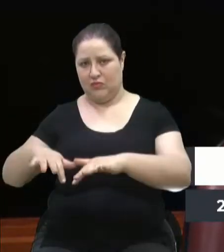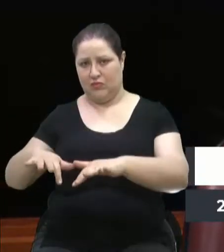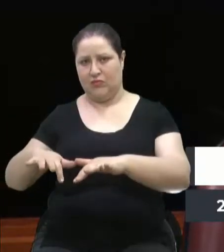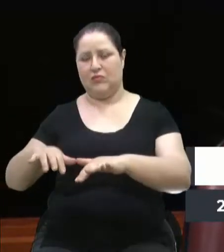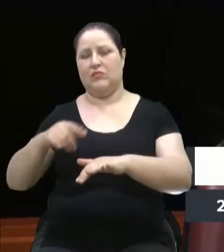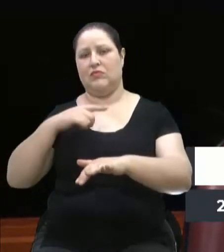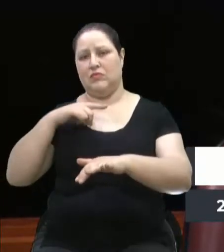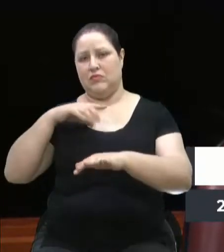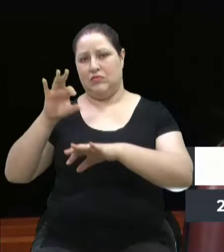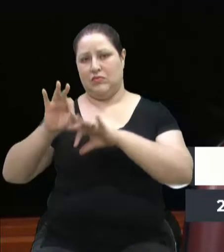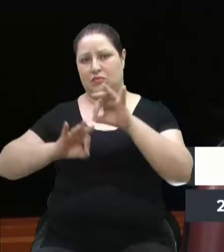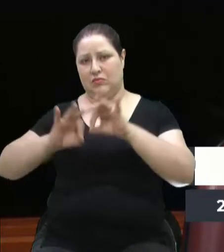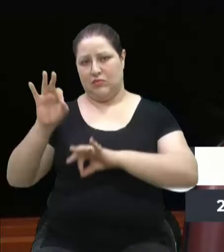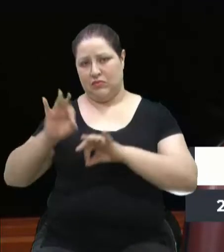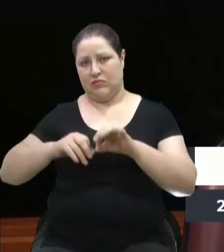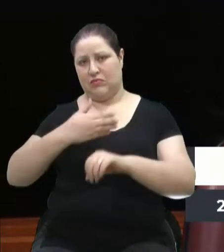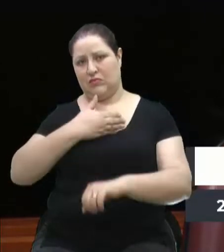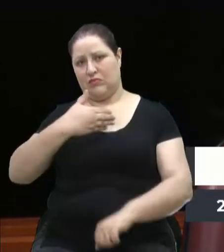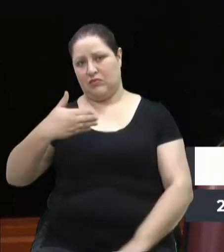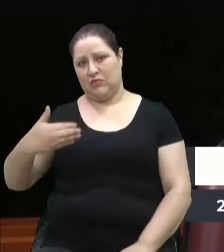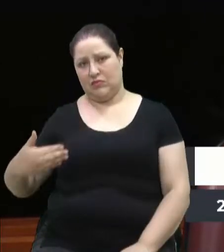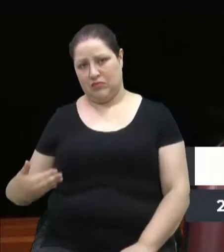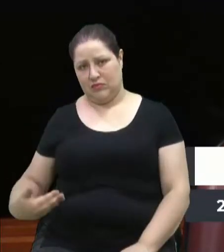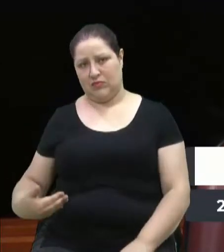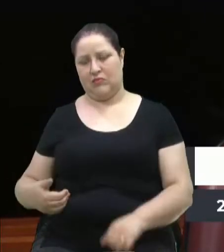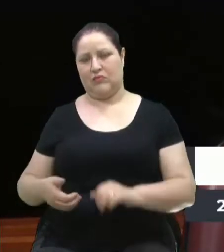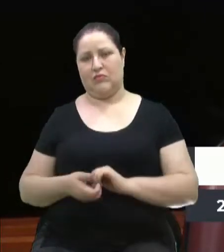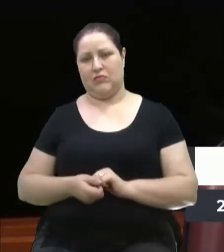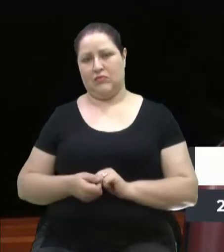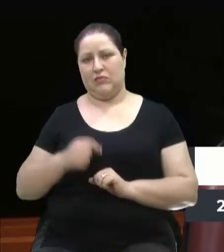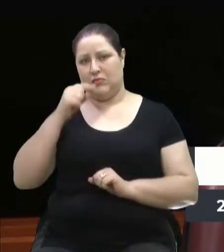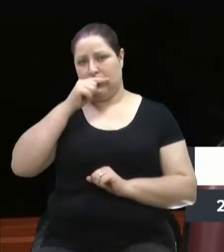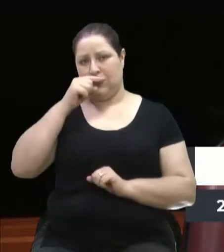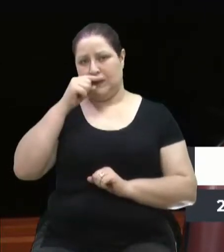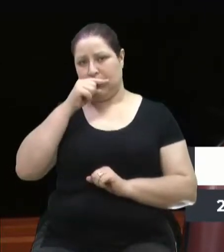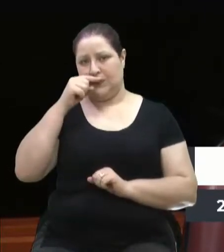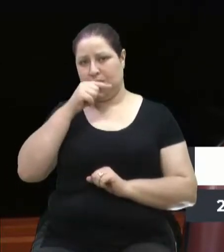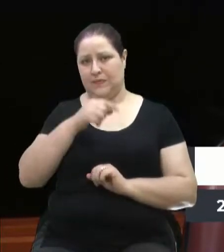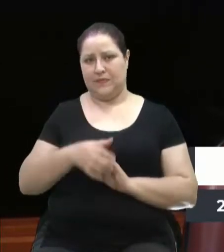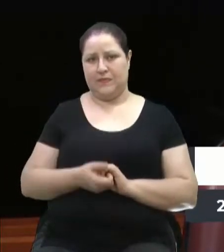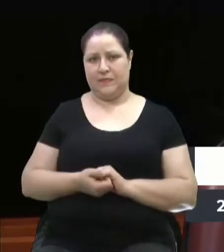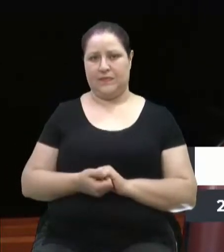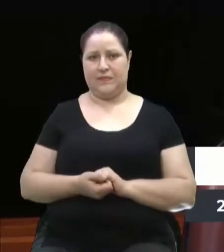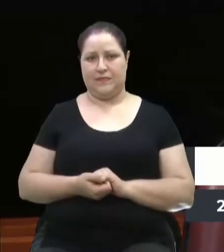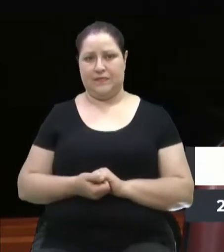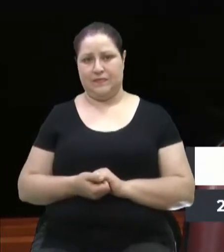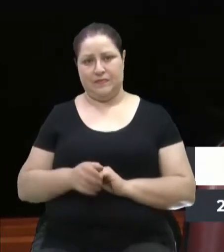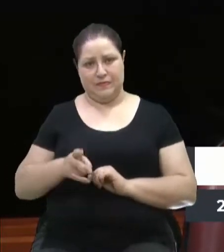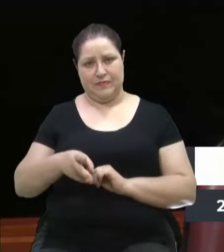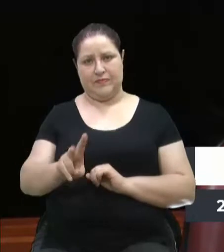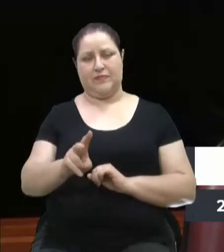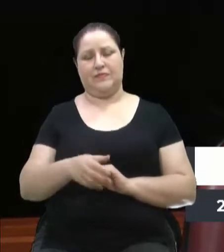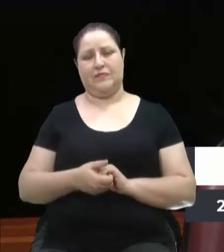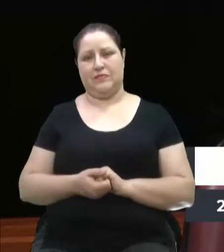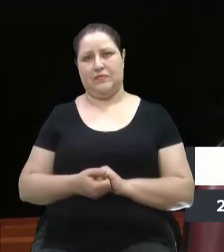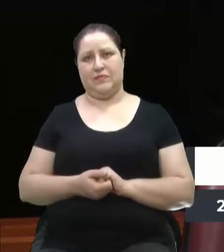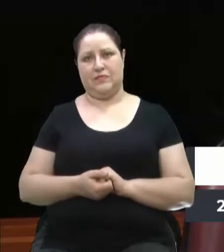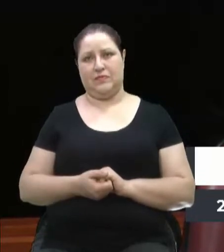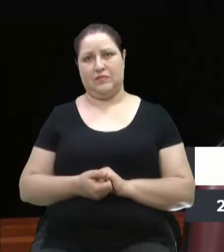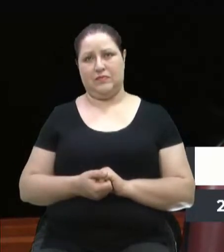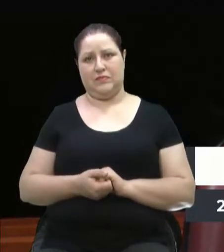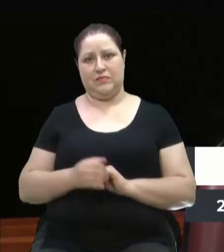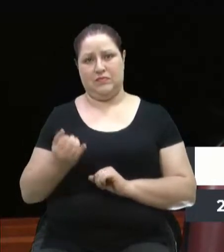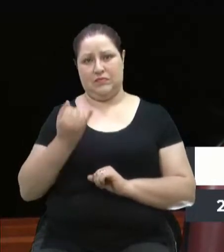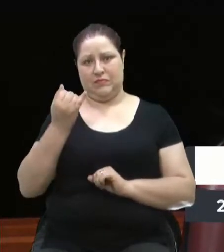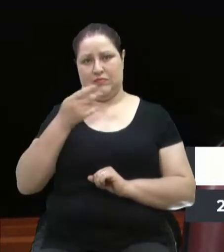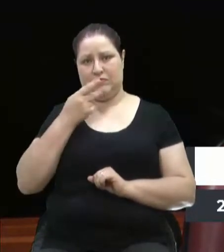um projeto do governo Sartori. E foi continuado. É importante